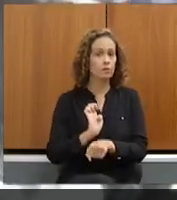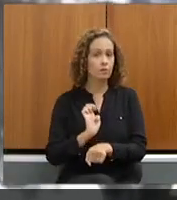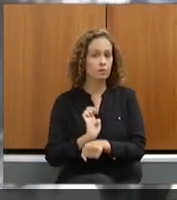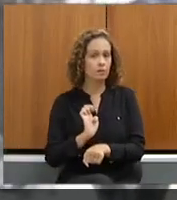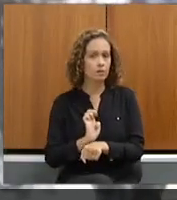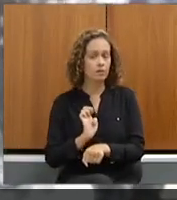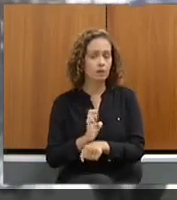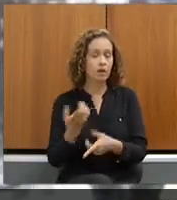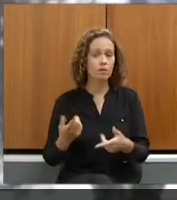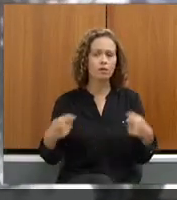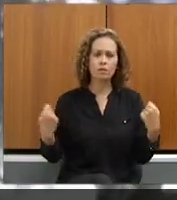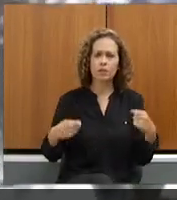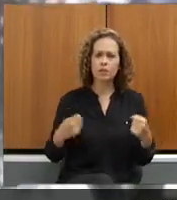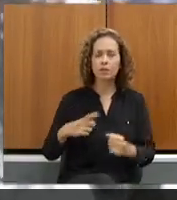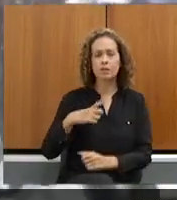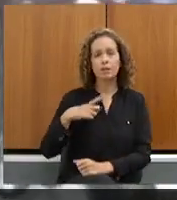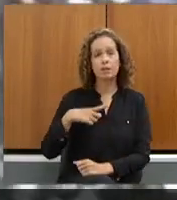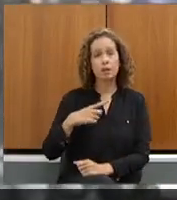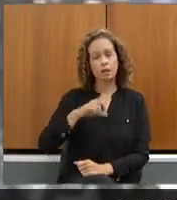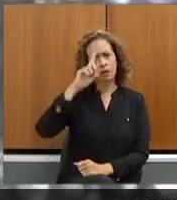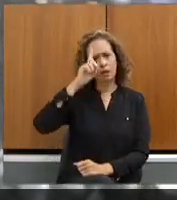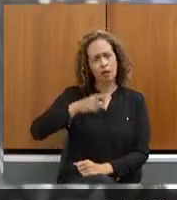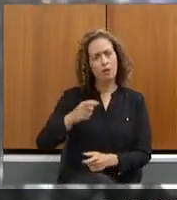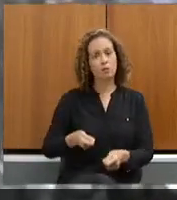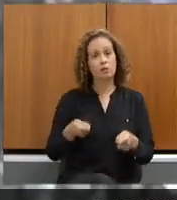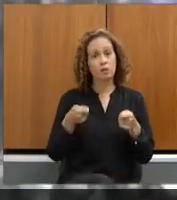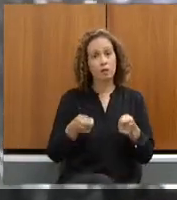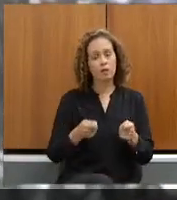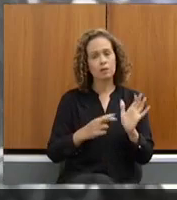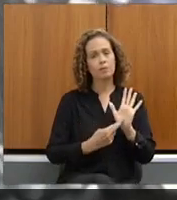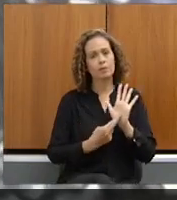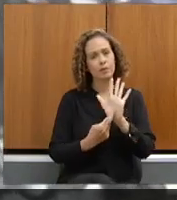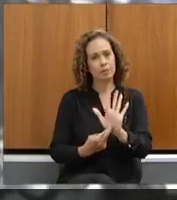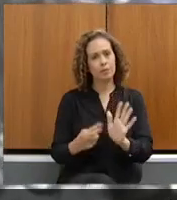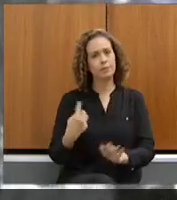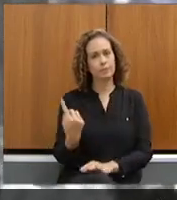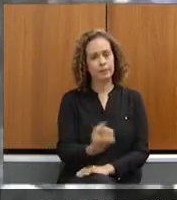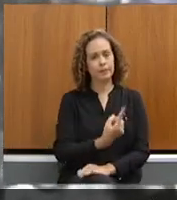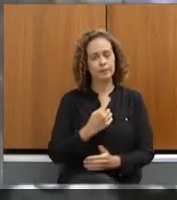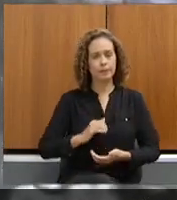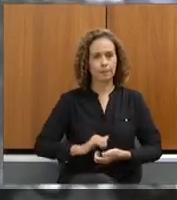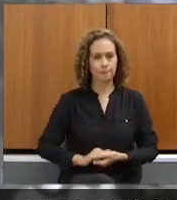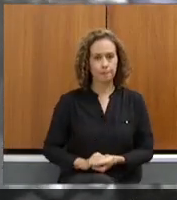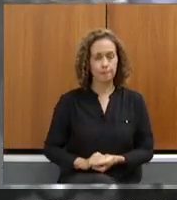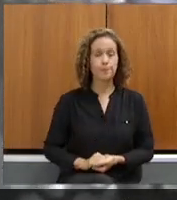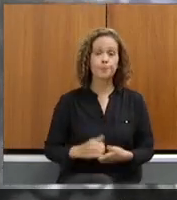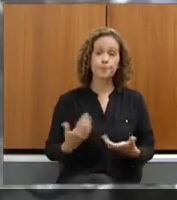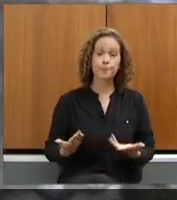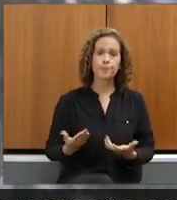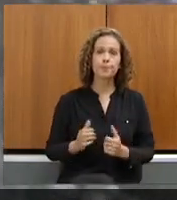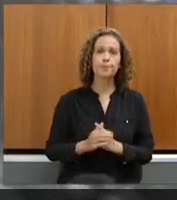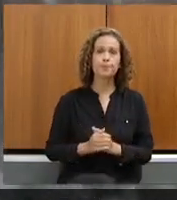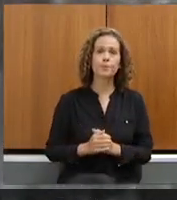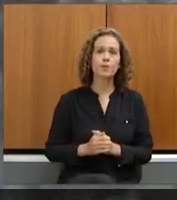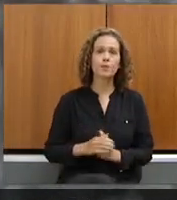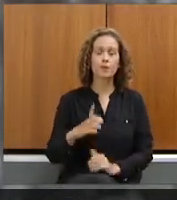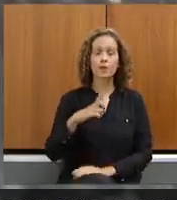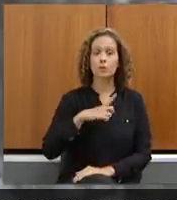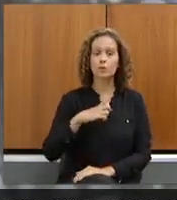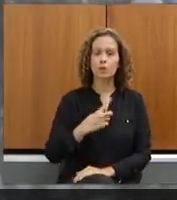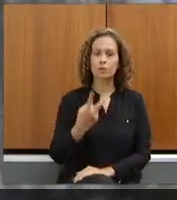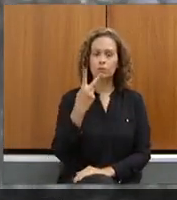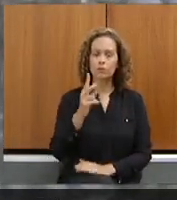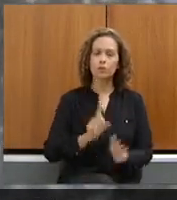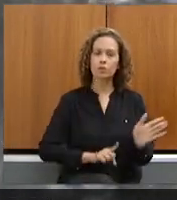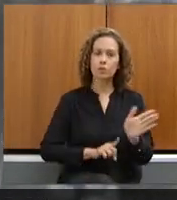que deveria ter Autoridade Sanitária para representar a gente é eu observei eu tenho duas perguntas